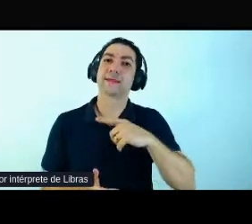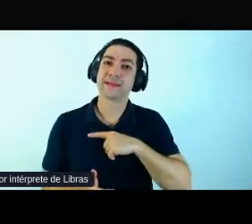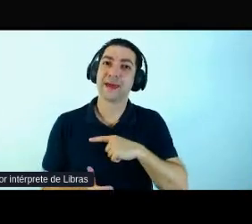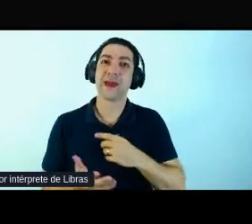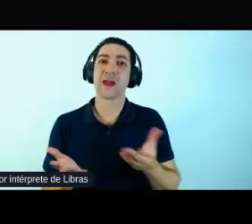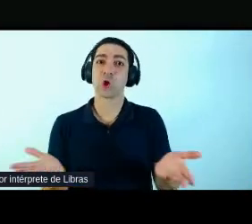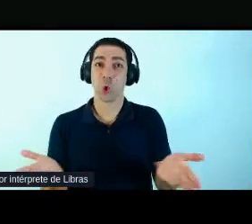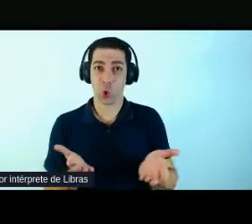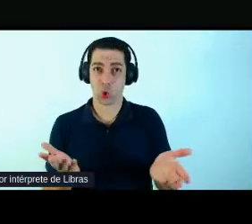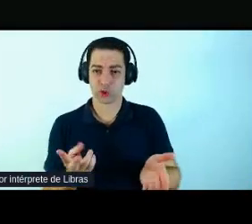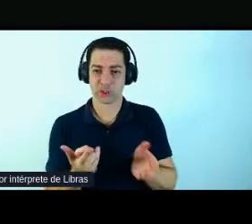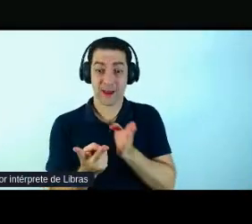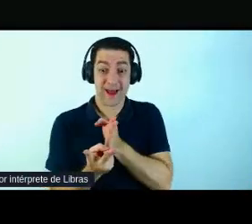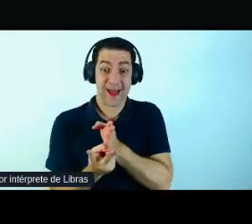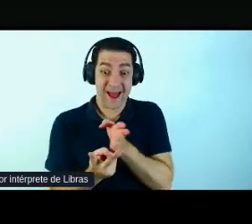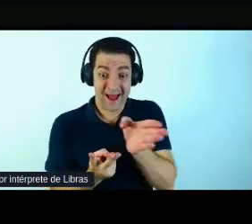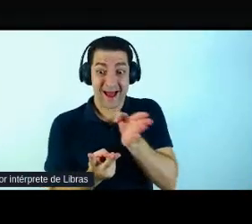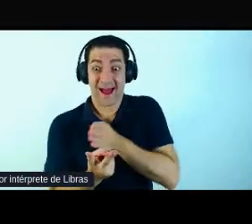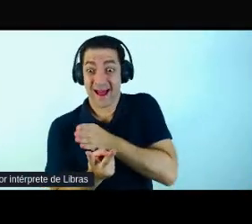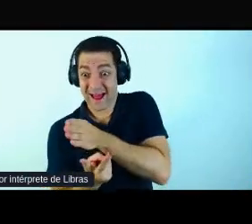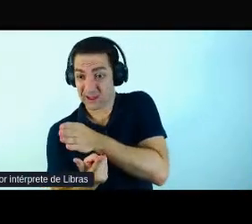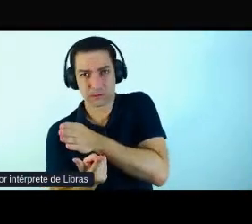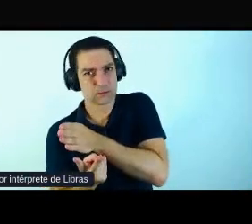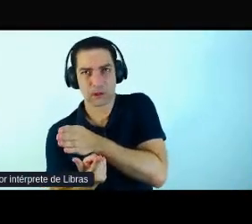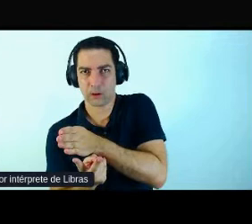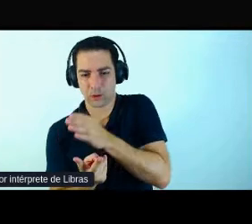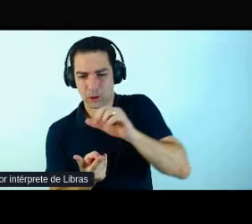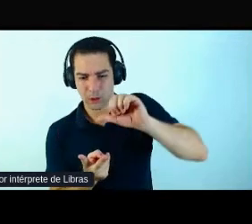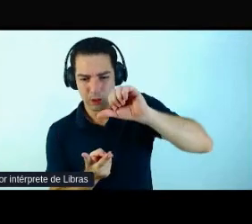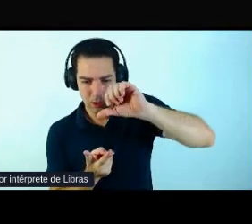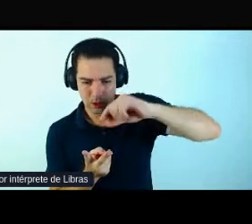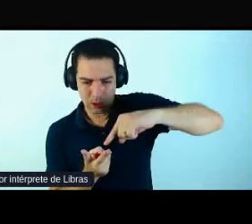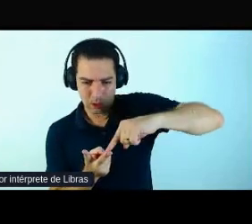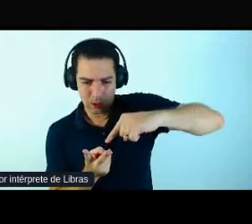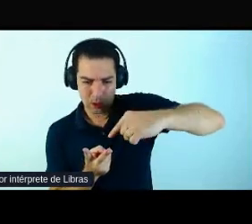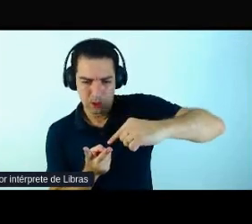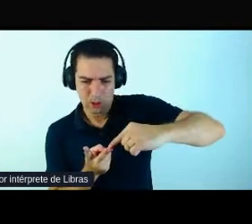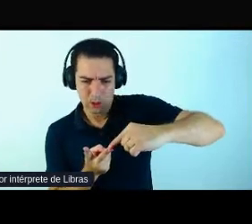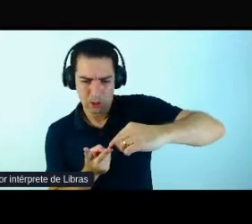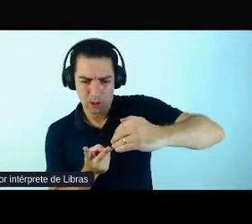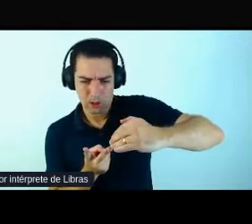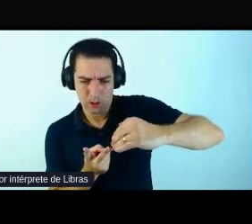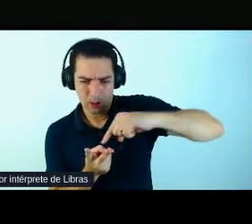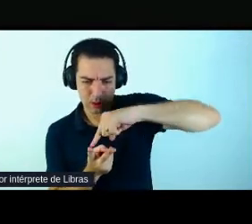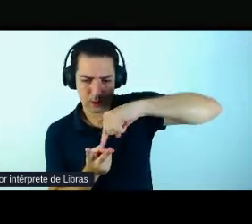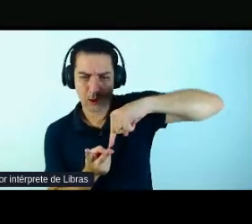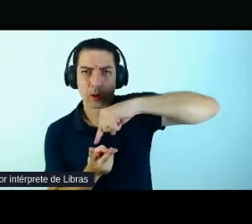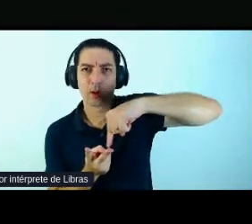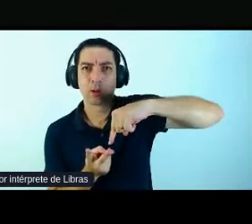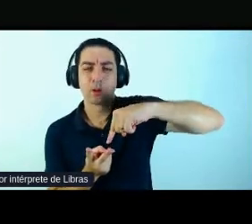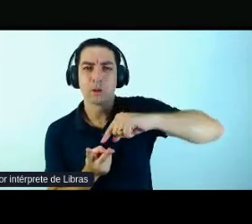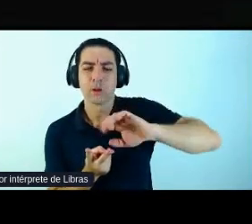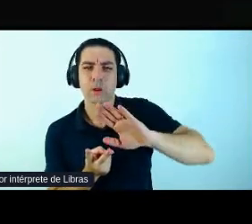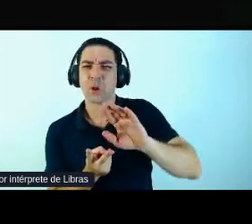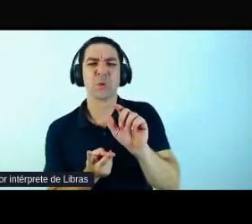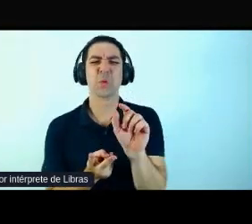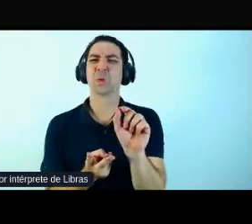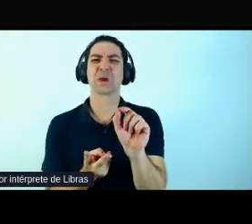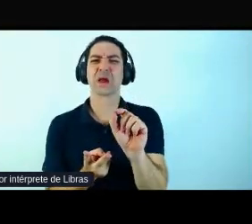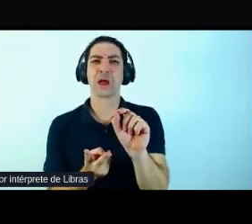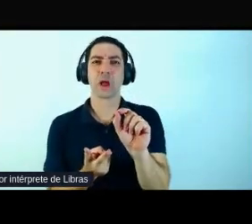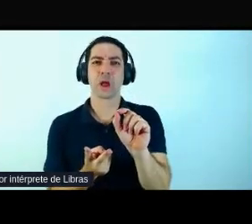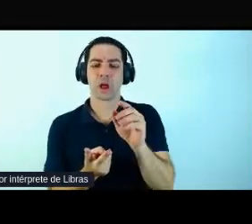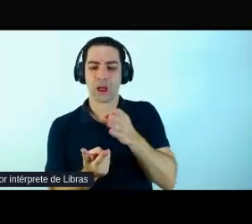seria, no desenvolvimento do bebê, uma possibilidade do bebê não ser 100%,